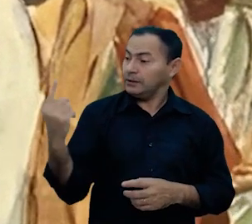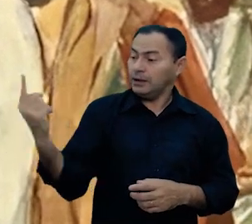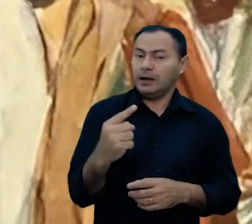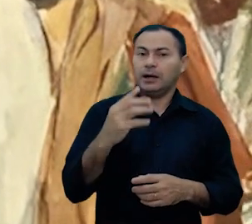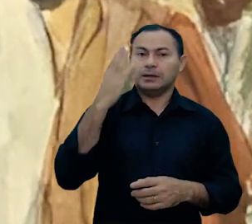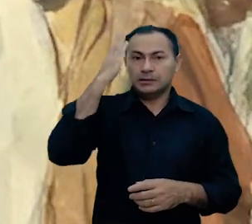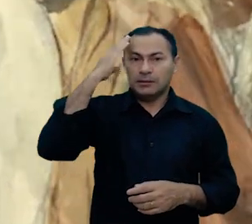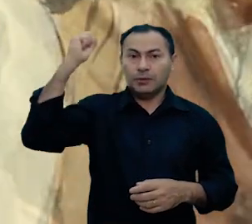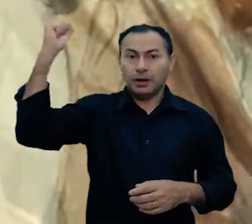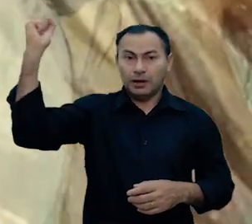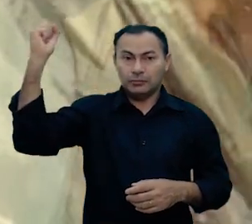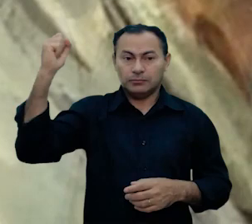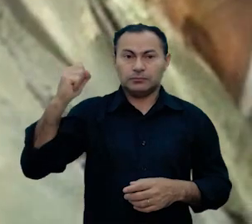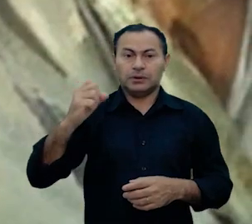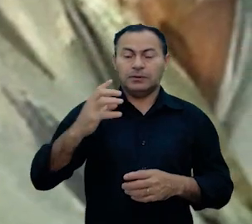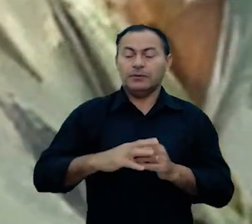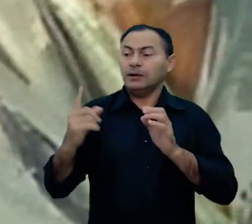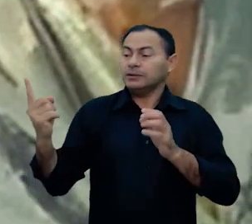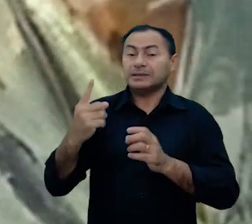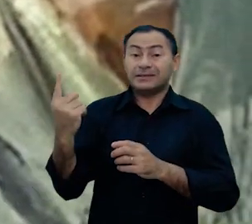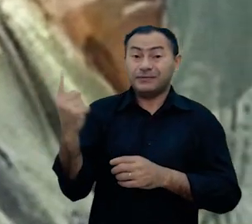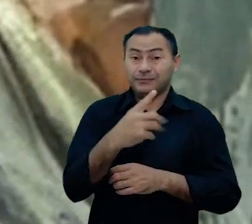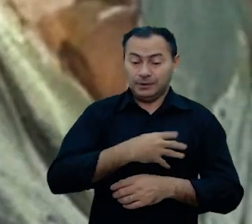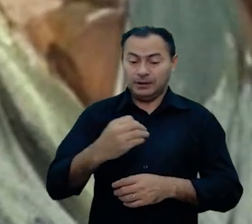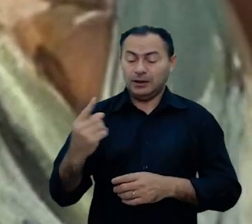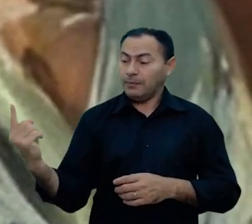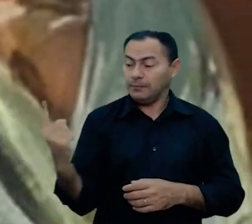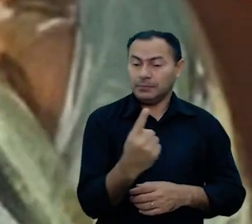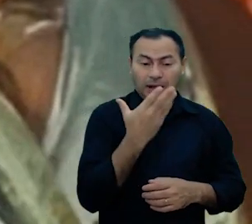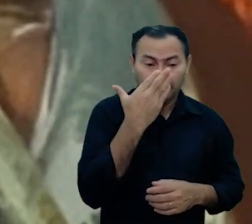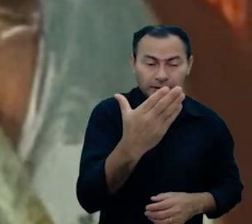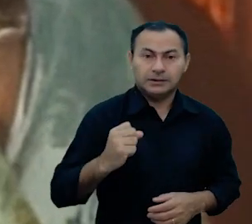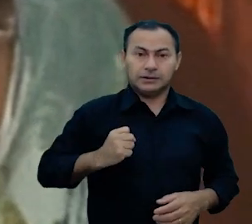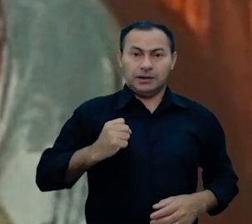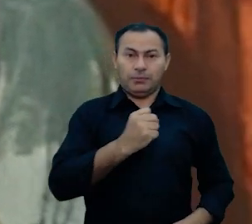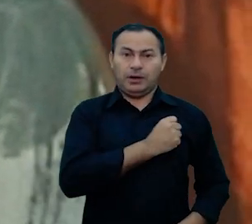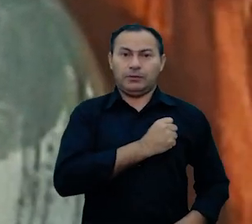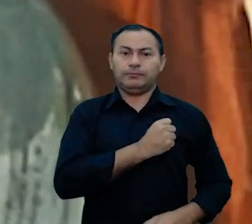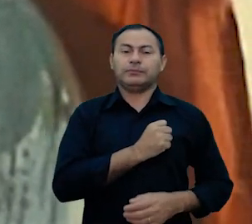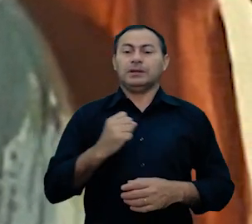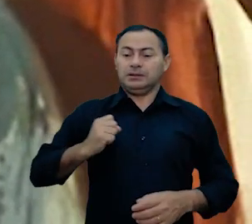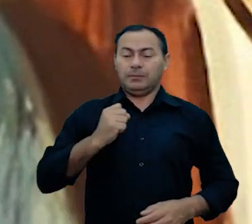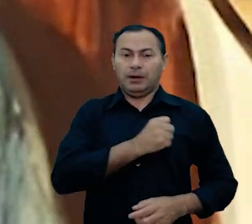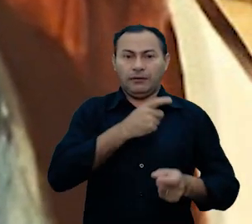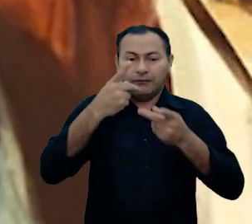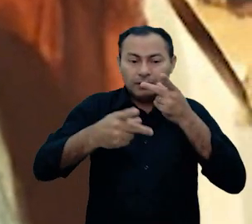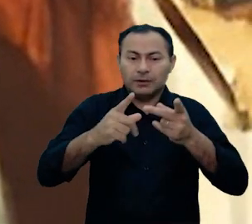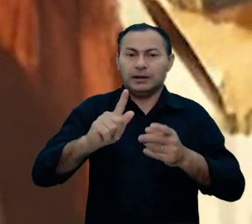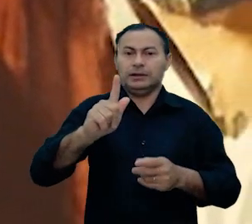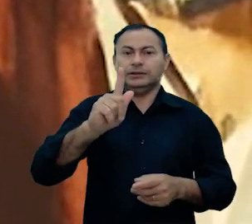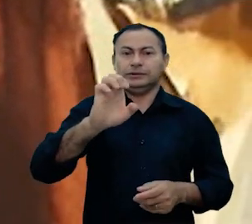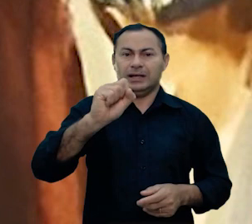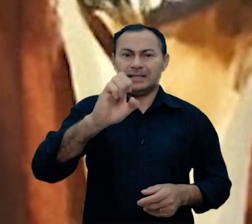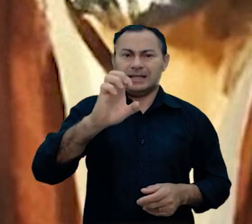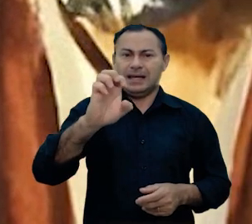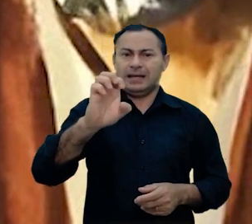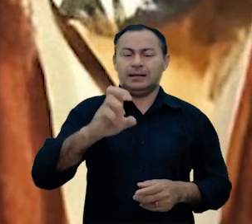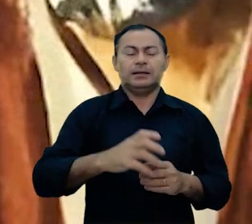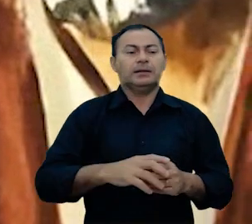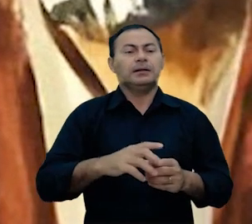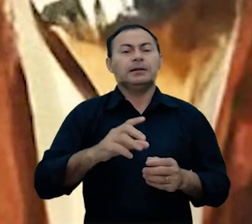apresentaram a Samuel. Um após outro, todos foram rejeitados. Samuel disse a Jessé que Deus não tinha escolhido nenhum